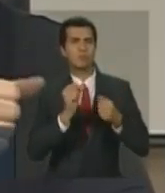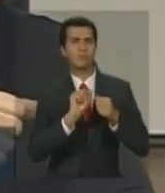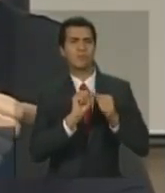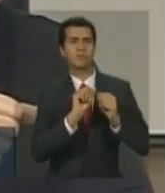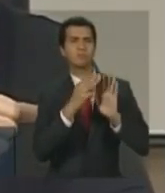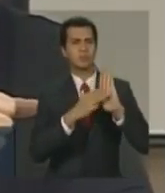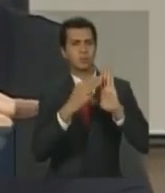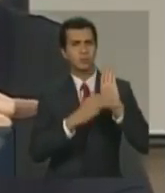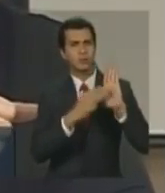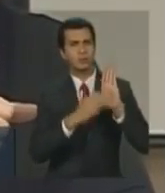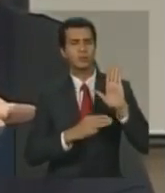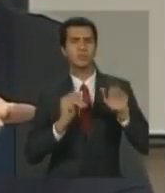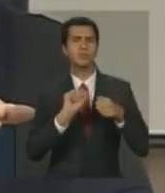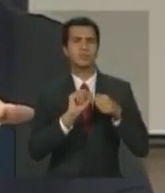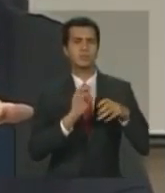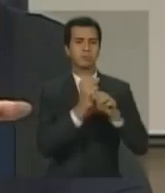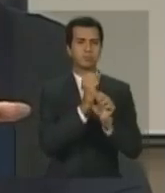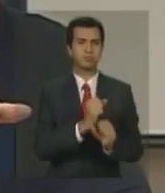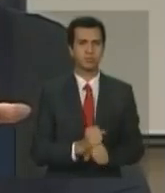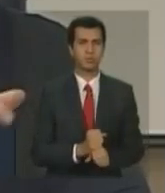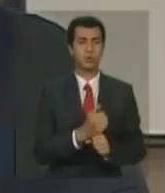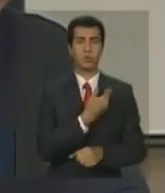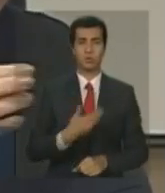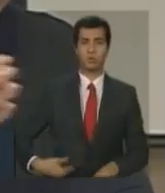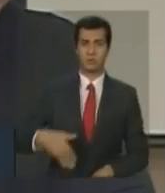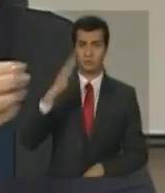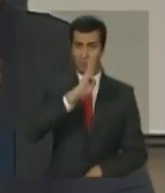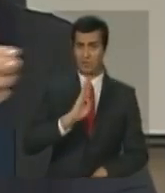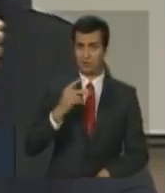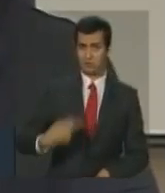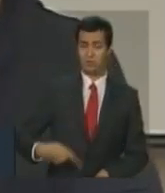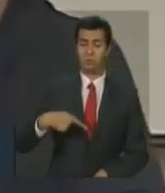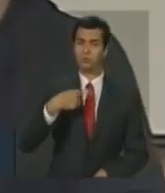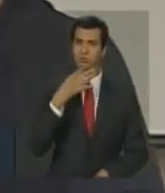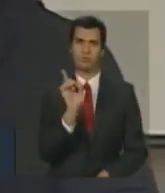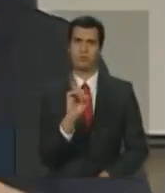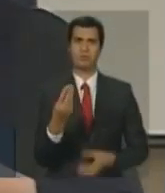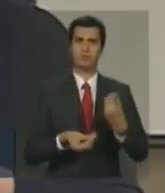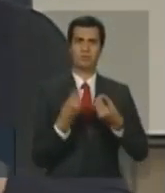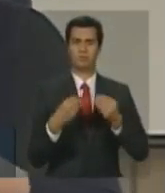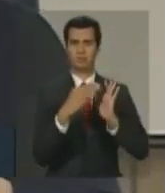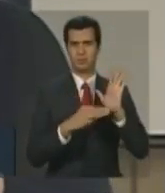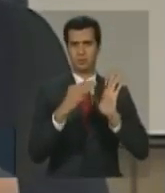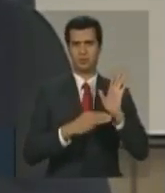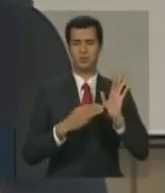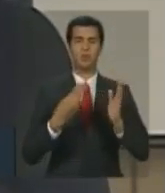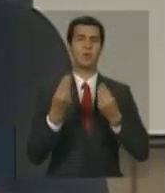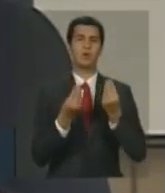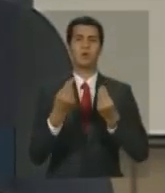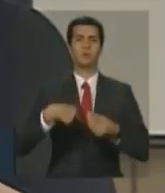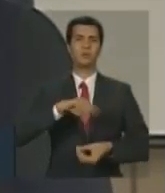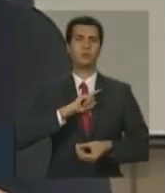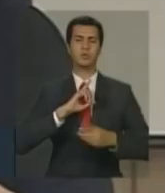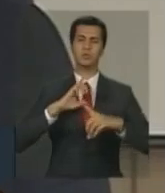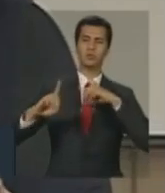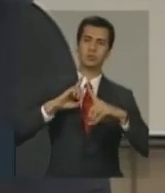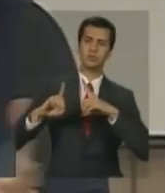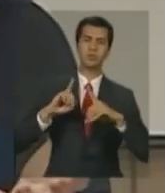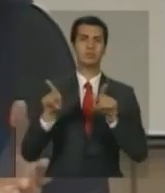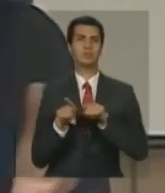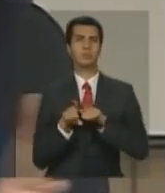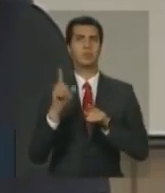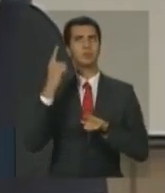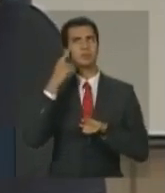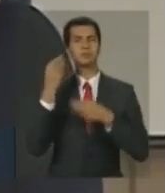ser ouvidos de forma mais sistemática, como apoiar a construção desses indicadores. Inclusive, de conhecer a